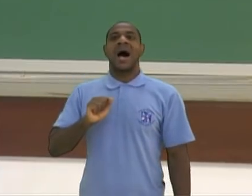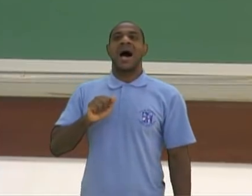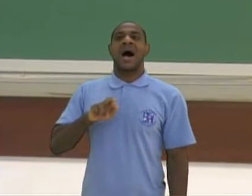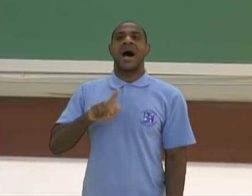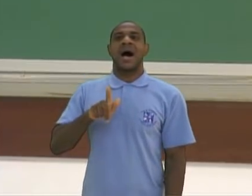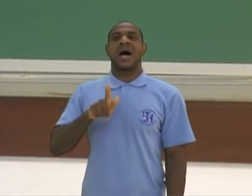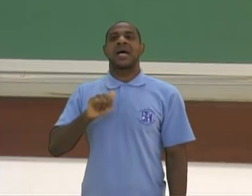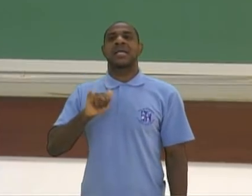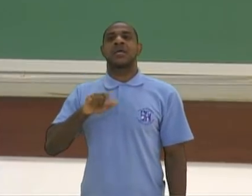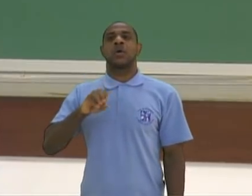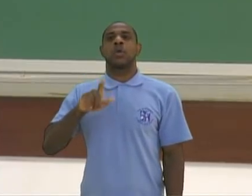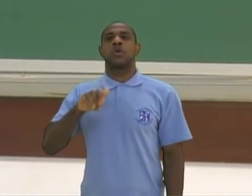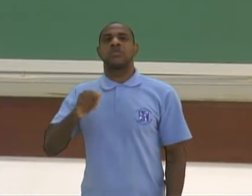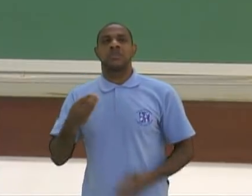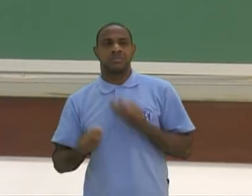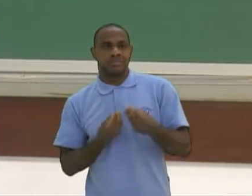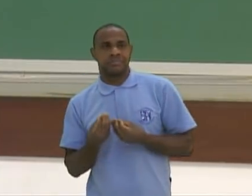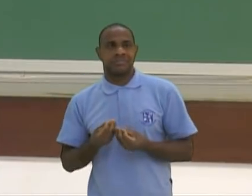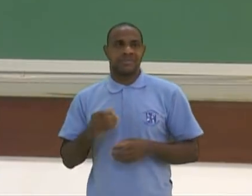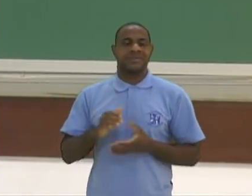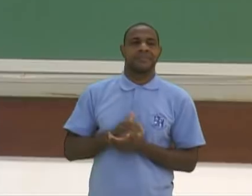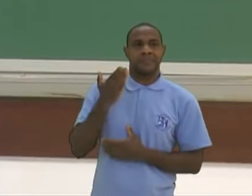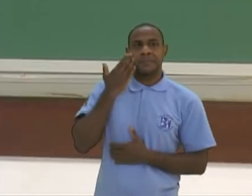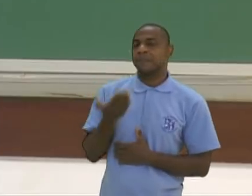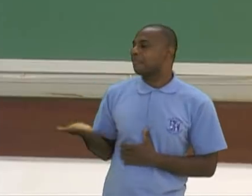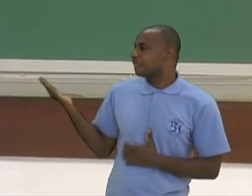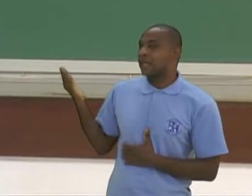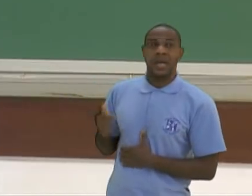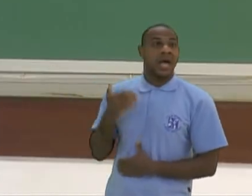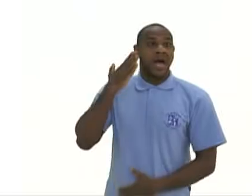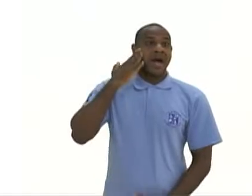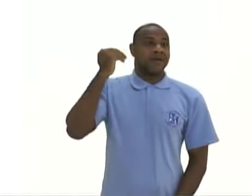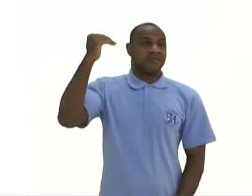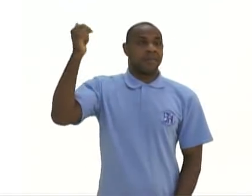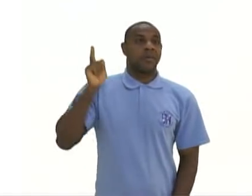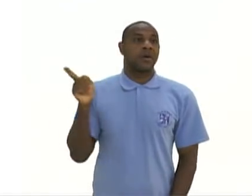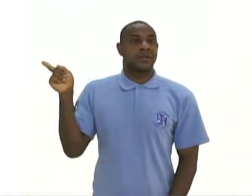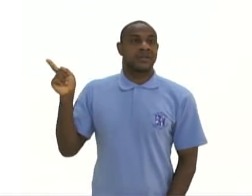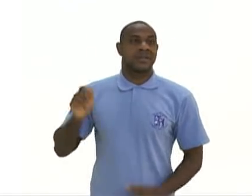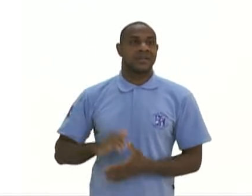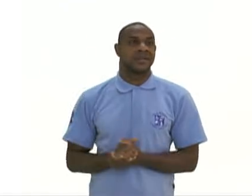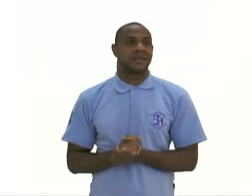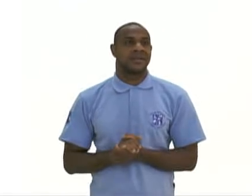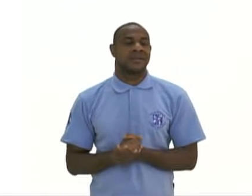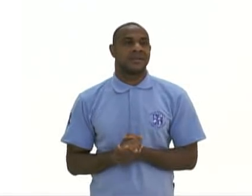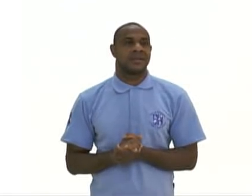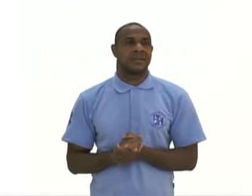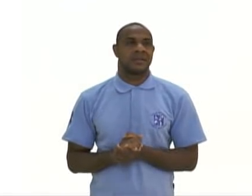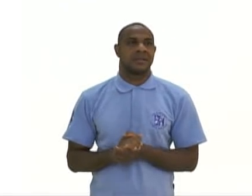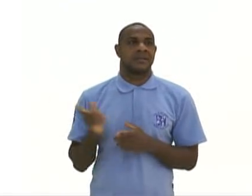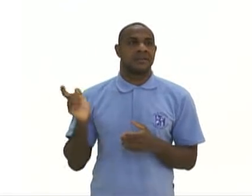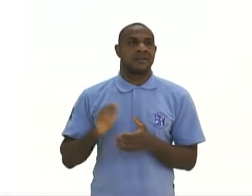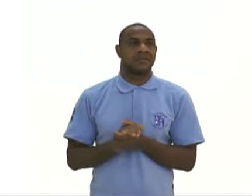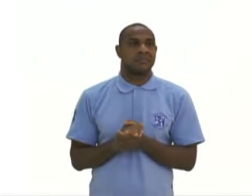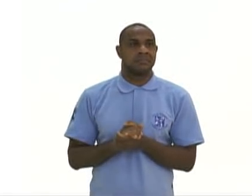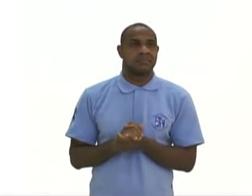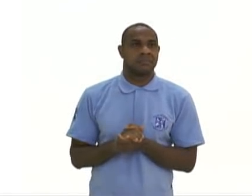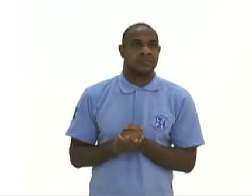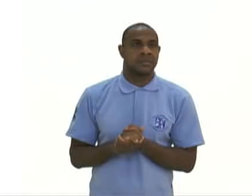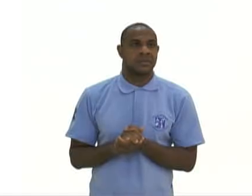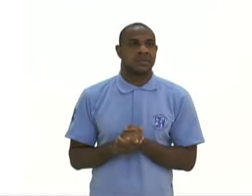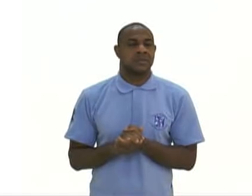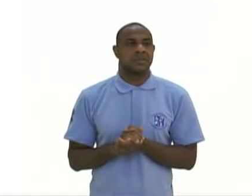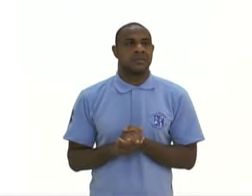isso. Interessante, não? Bom, aqui a famosa Francica, o professor Roberto brincou, né? Que uma das armas que eles mais utilizavam, né?